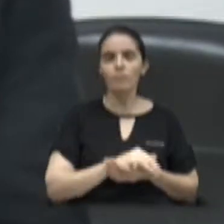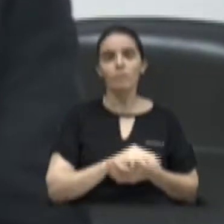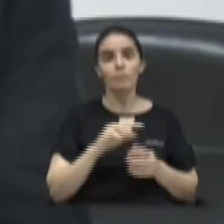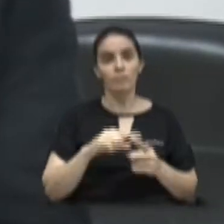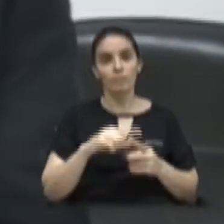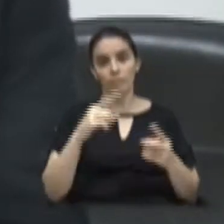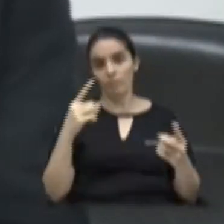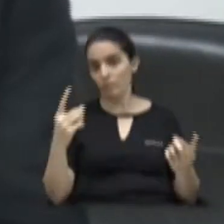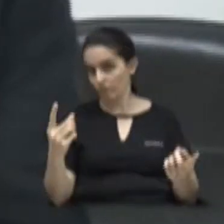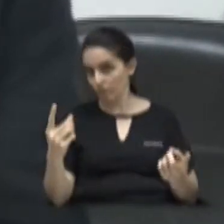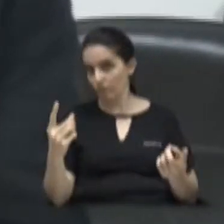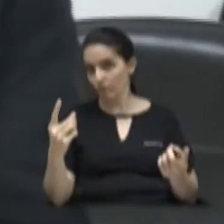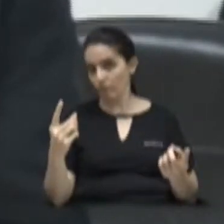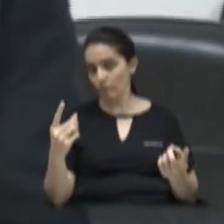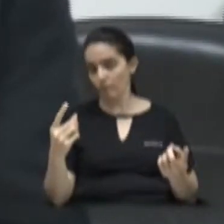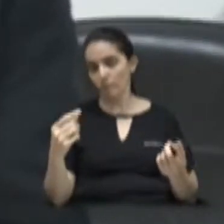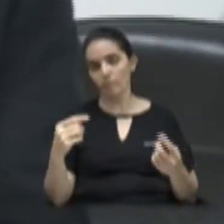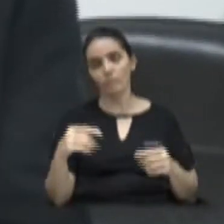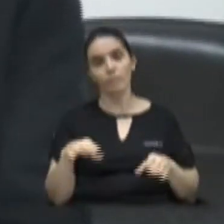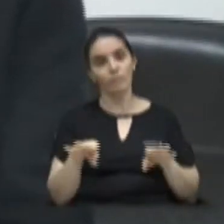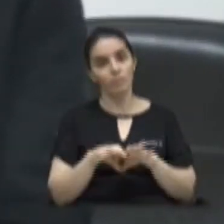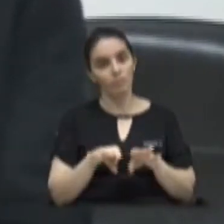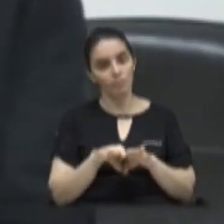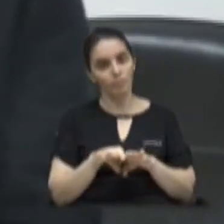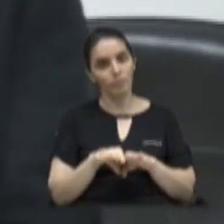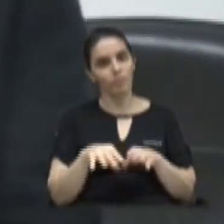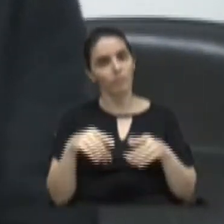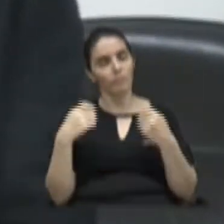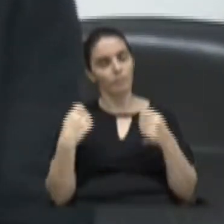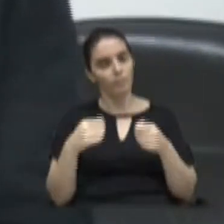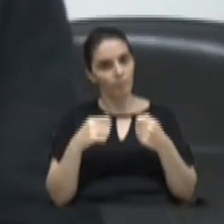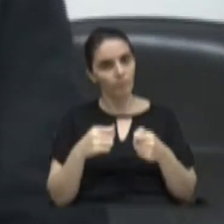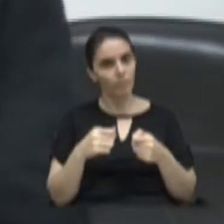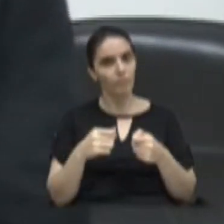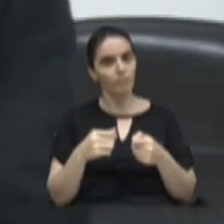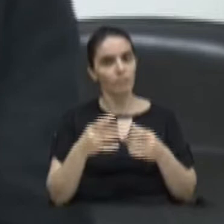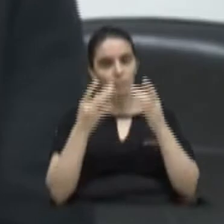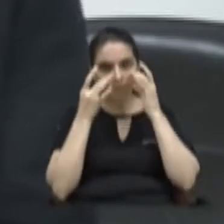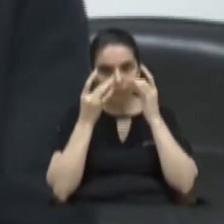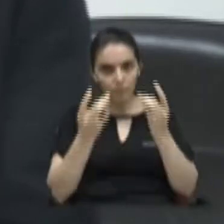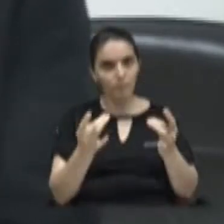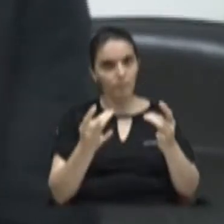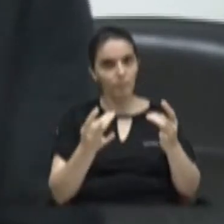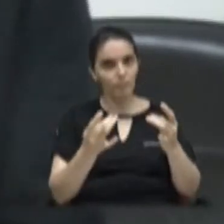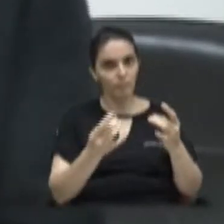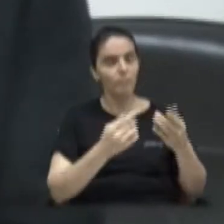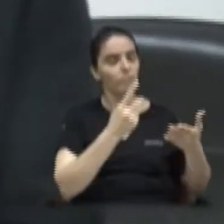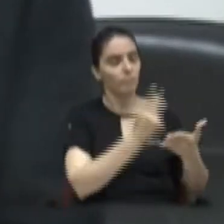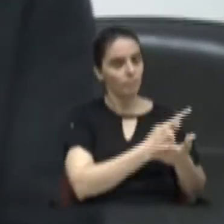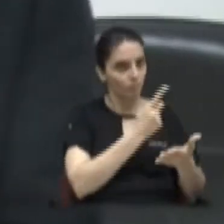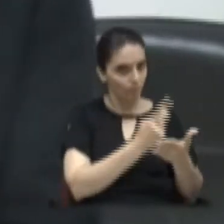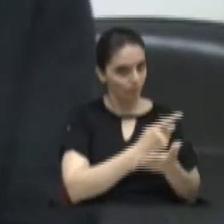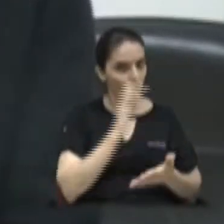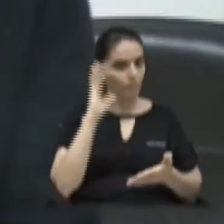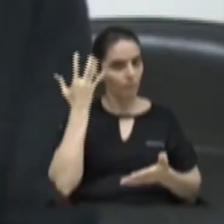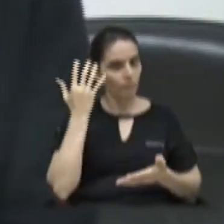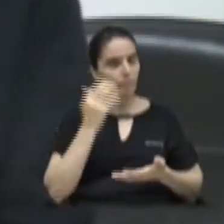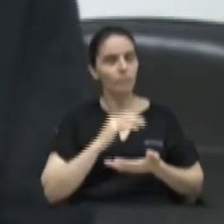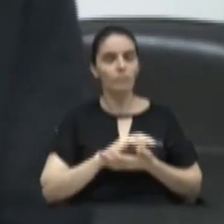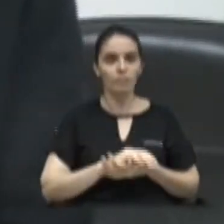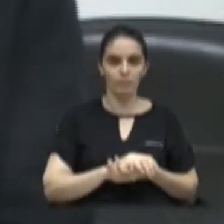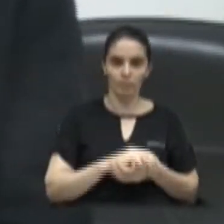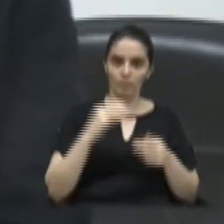Mas nós também não podemos ficar alheios a algumas falhas, a alguns erros que houve no passado. E se nós